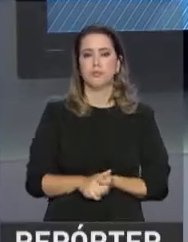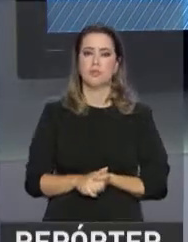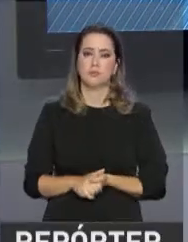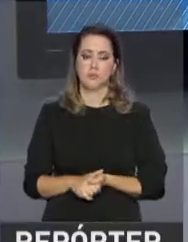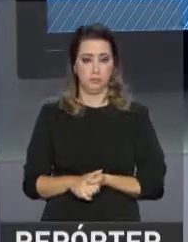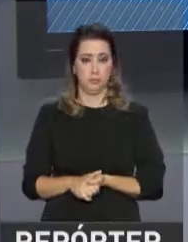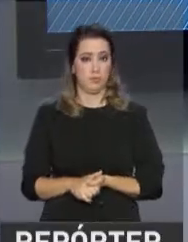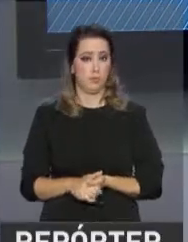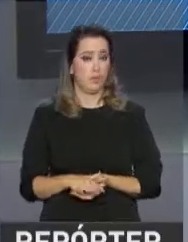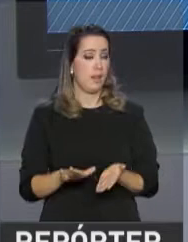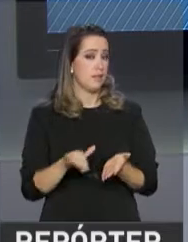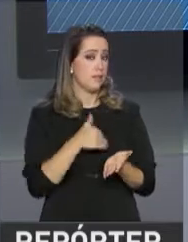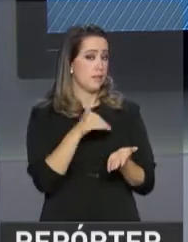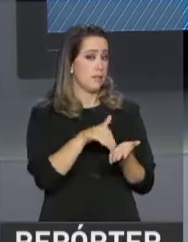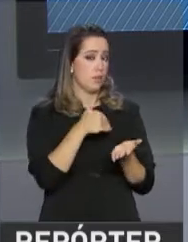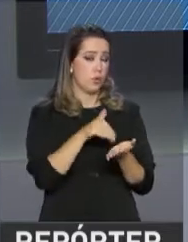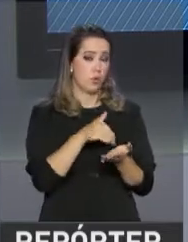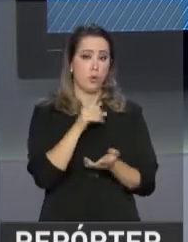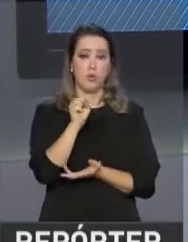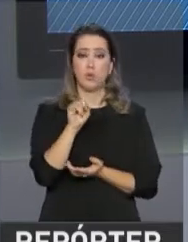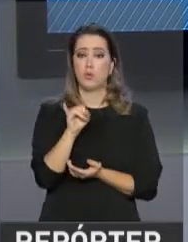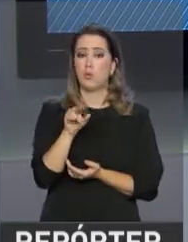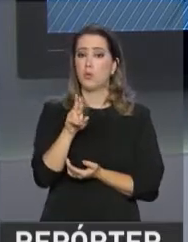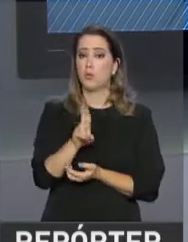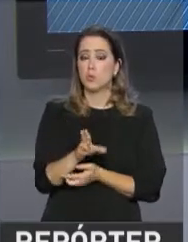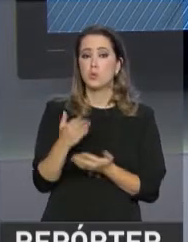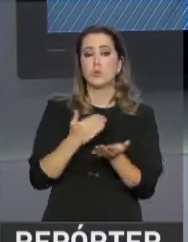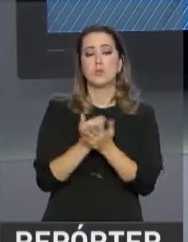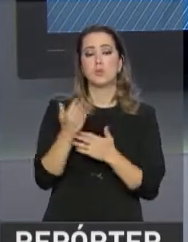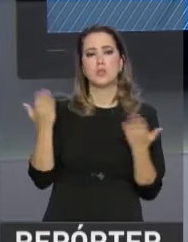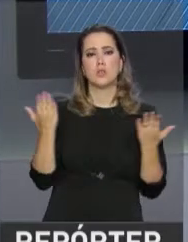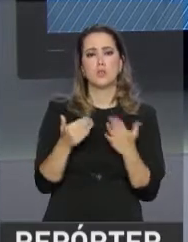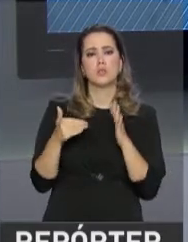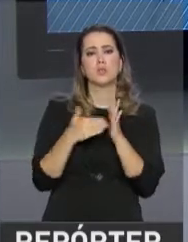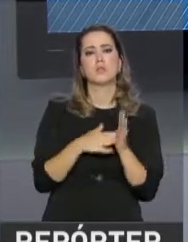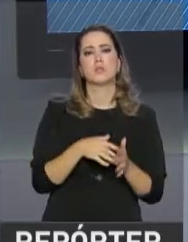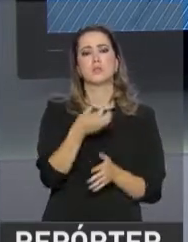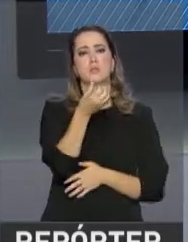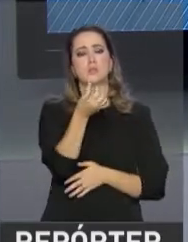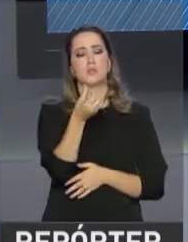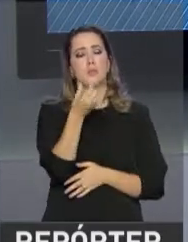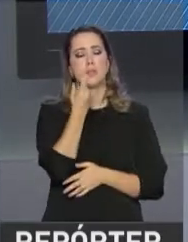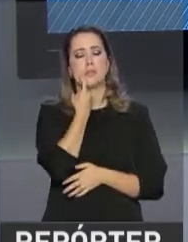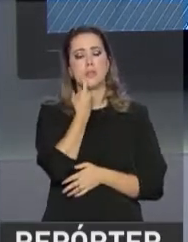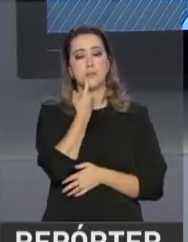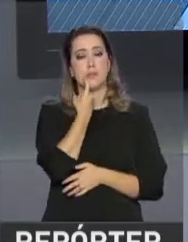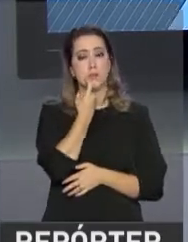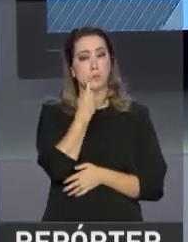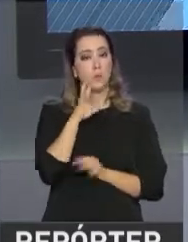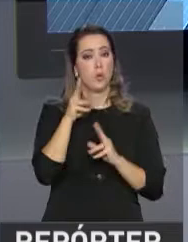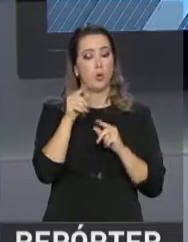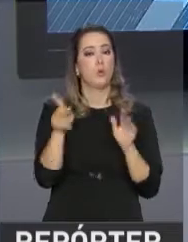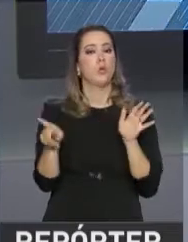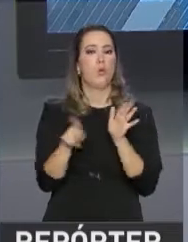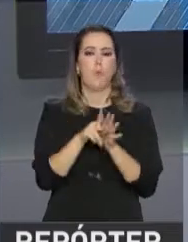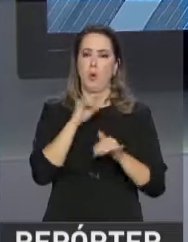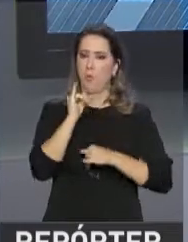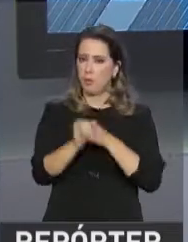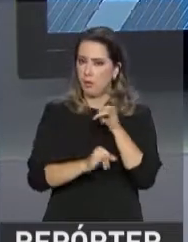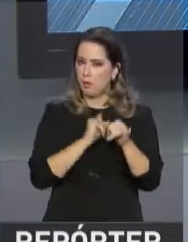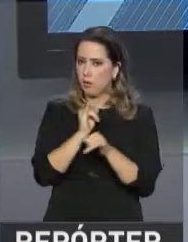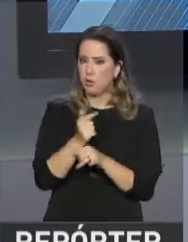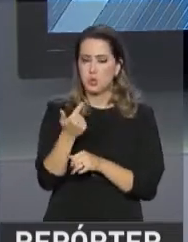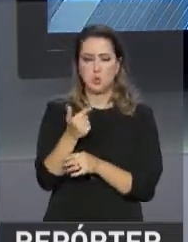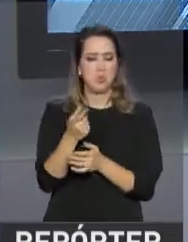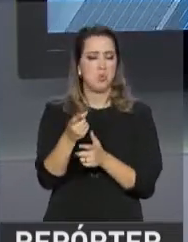o sistema de seleção unificado sisu começaram hoje e vão até a próxima sexta feira tudo deve ser feito exclusivamente pelo site e não